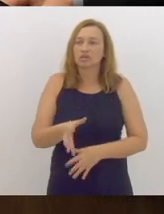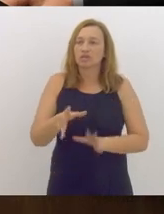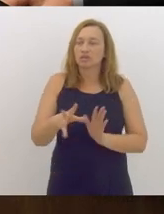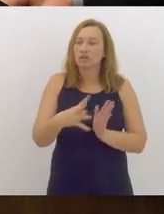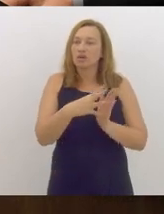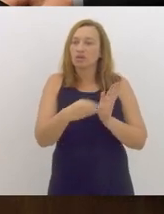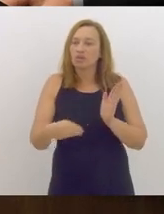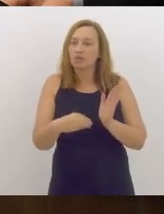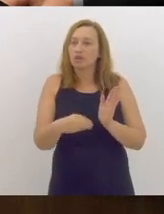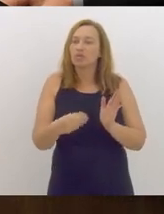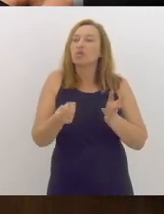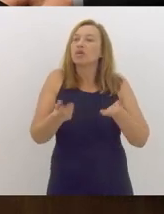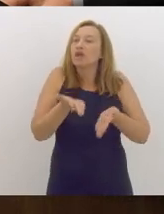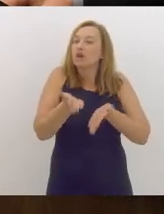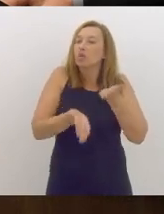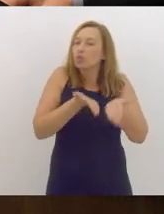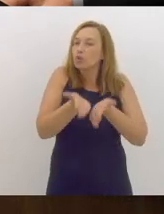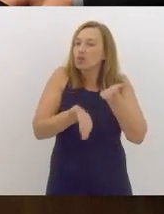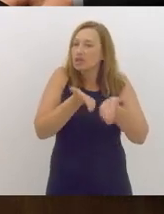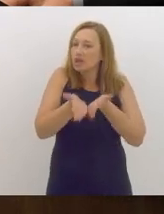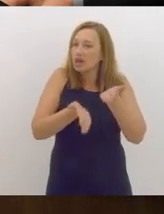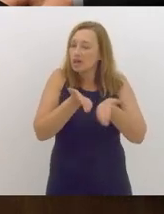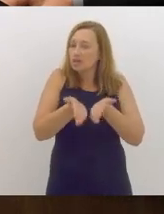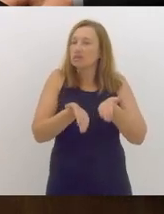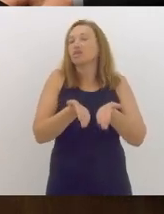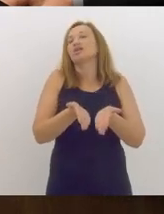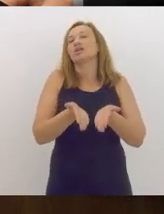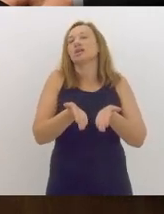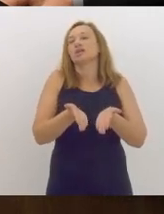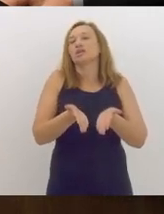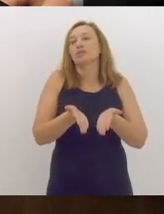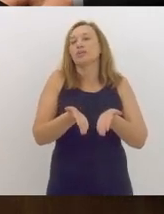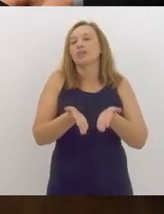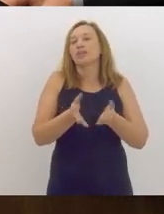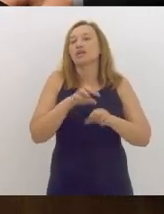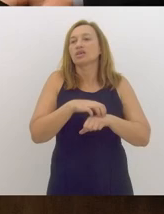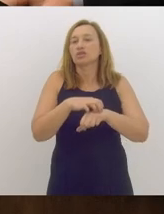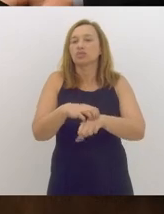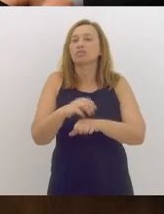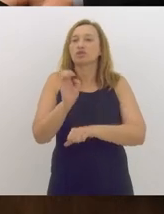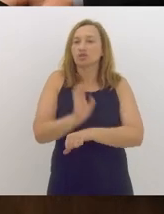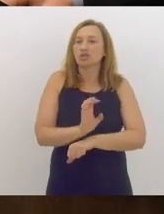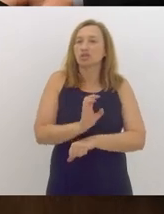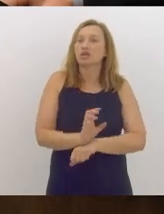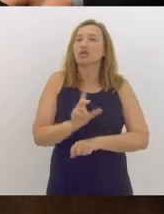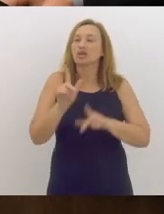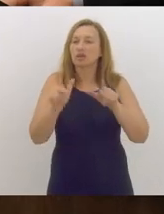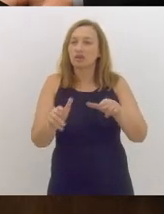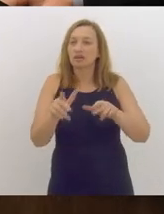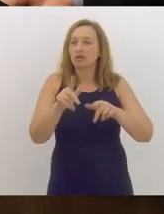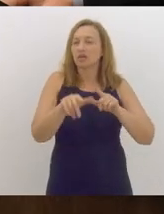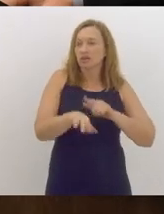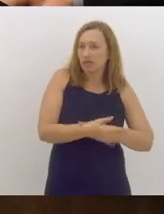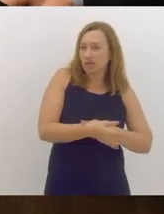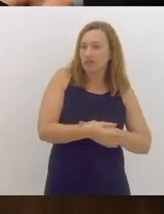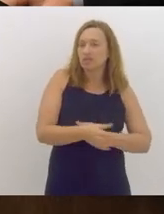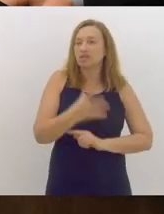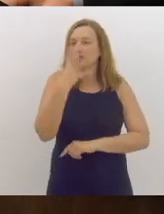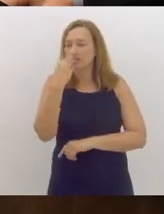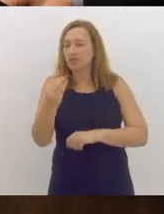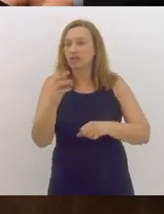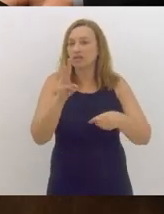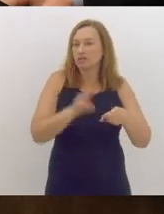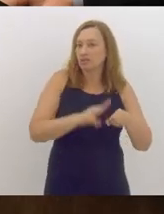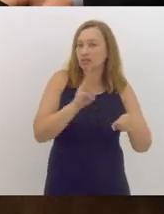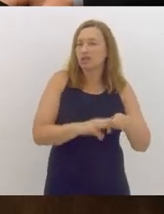do que é cuidar de uma categoria de transporte de Estado, senhor presidente. Assim como os taxistas, o STPL, STPC, VAN